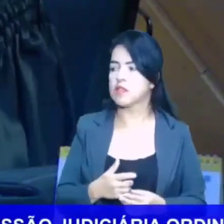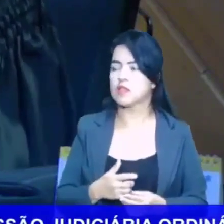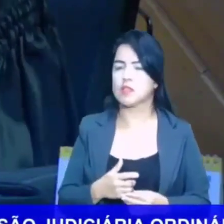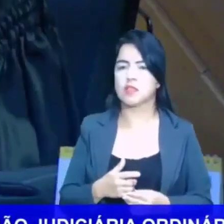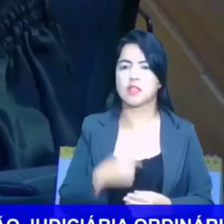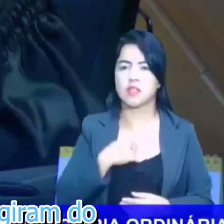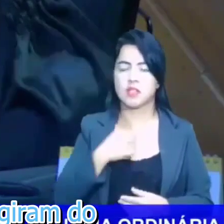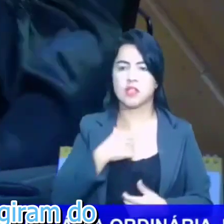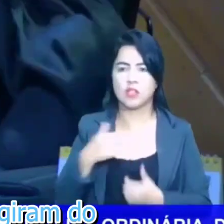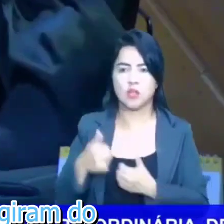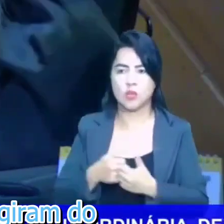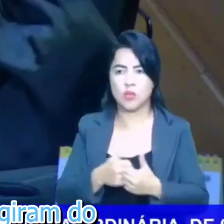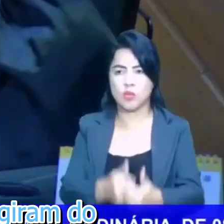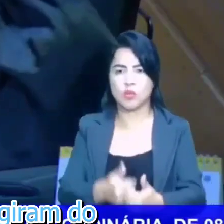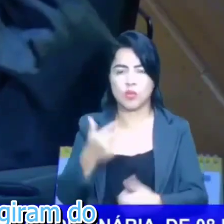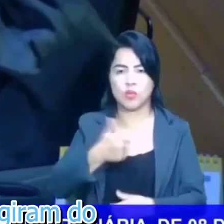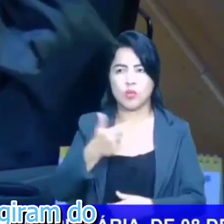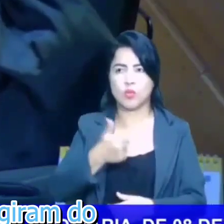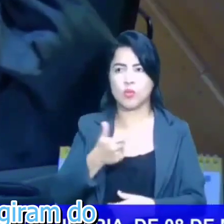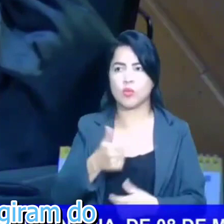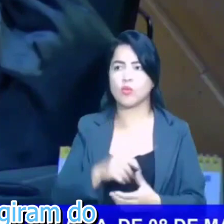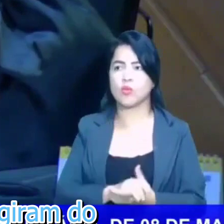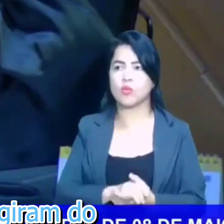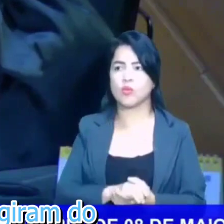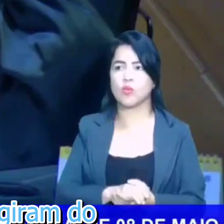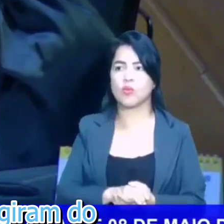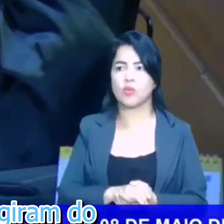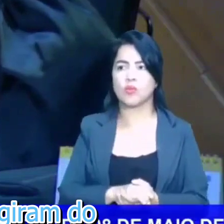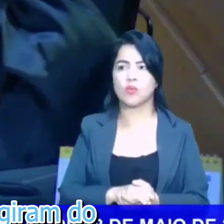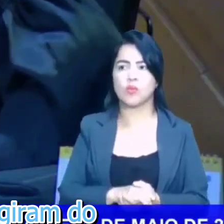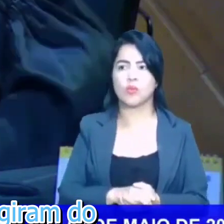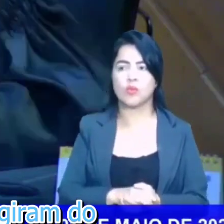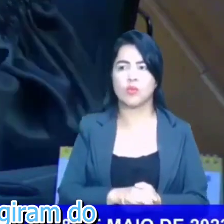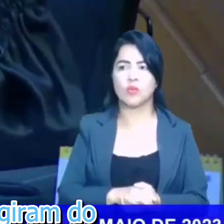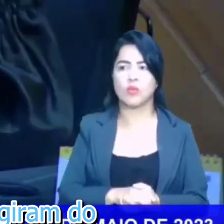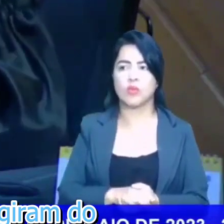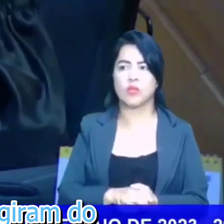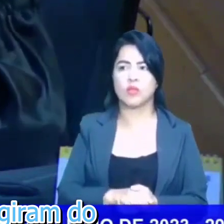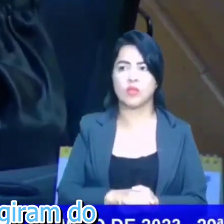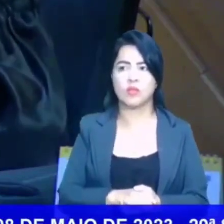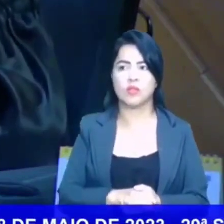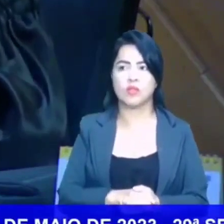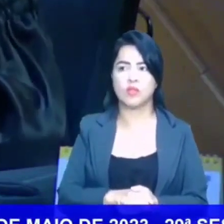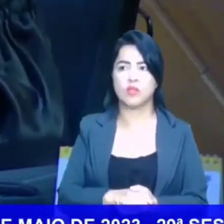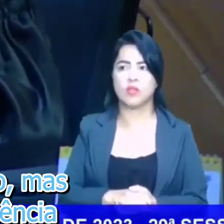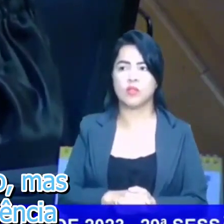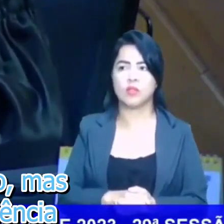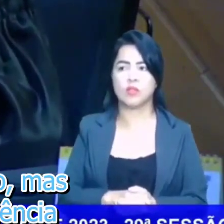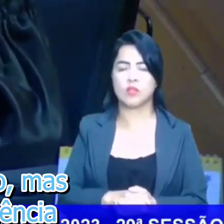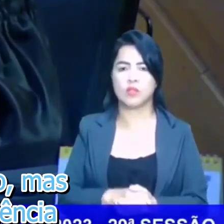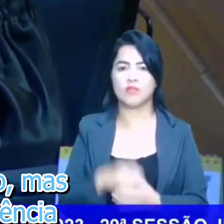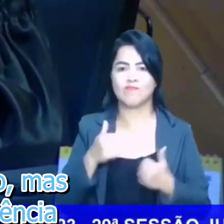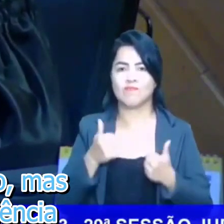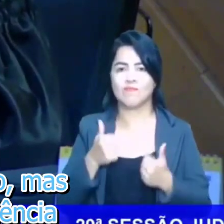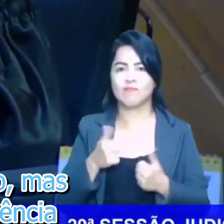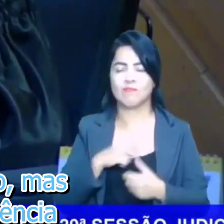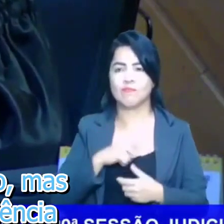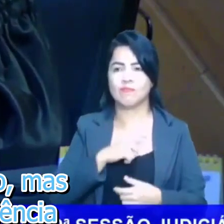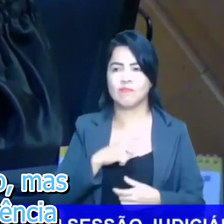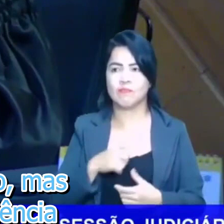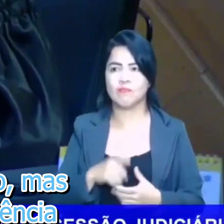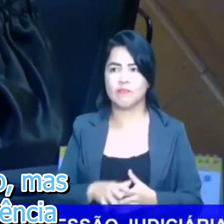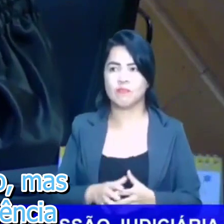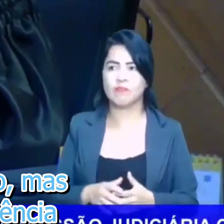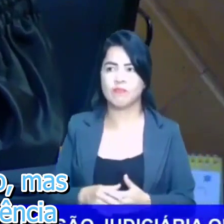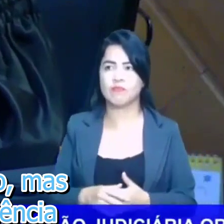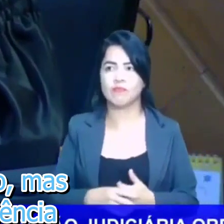Não acompanhei o segundo momento, né, dos votos que divergiram, do doutor Mário Júnior e do doutor